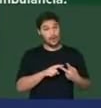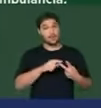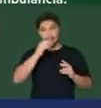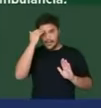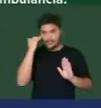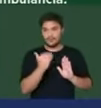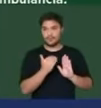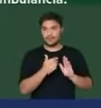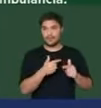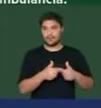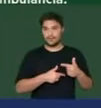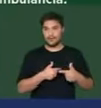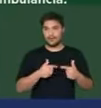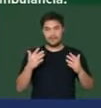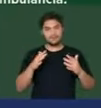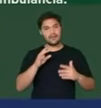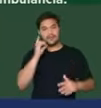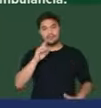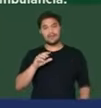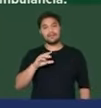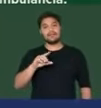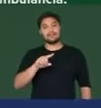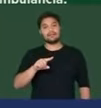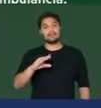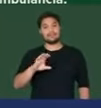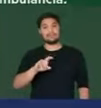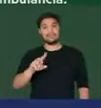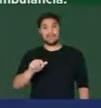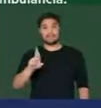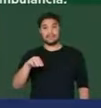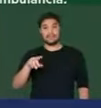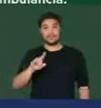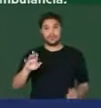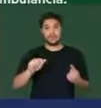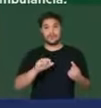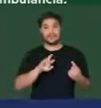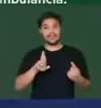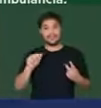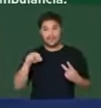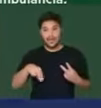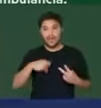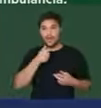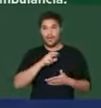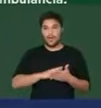trabalho, parabenizar o deputado César Madureira, deputado Irã, que foi o relator, e todos